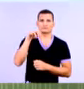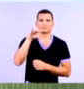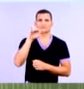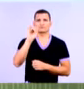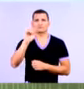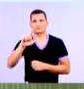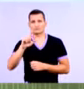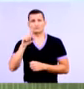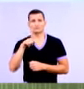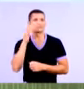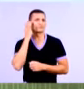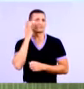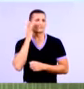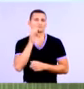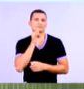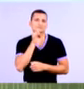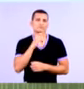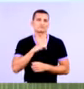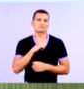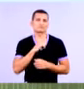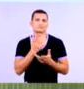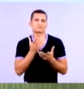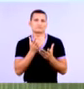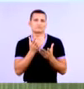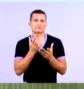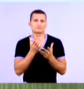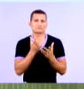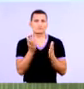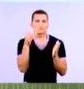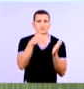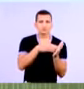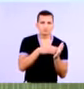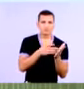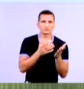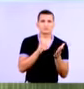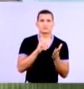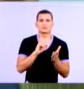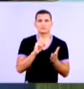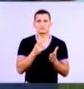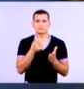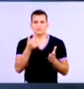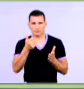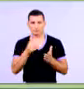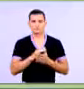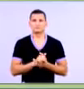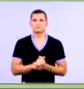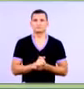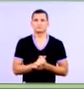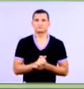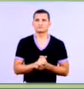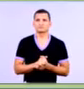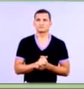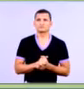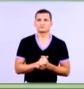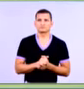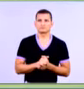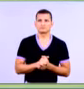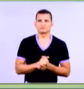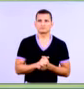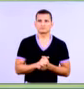se o elemento que eu estou procurando, por exemplo, está na última posição. Então vamos ver isso. Se o arranjo